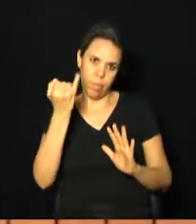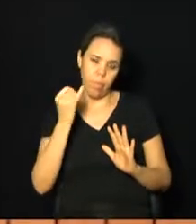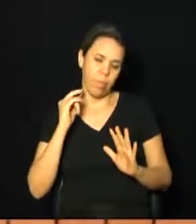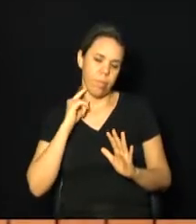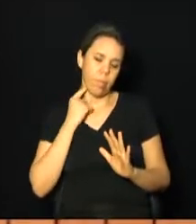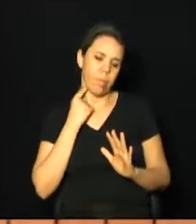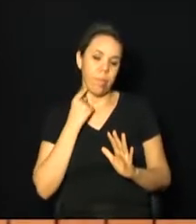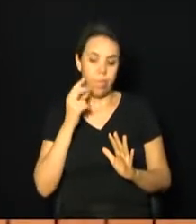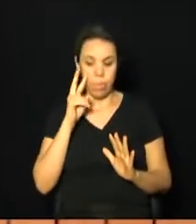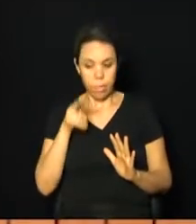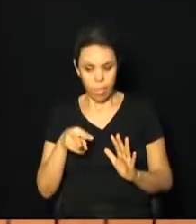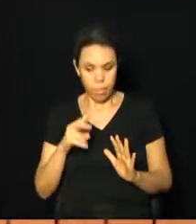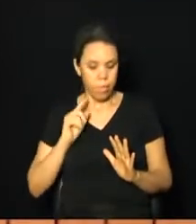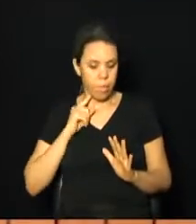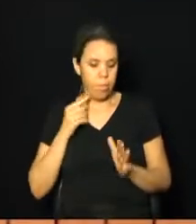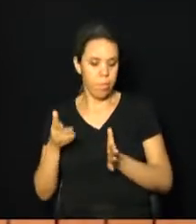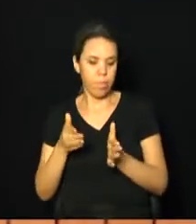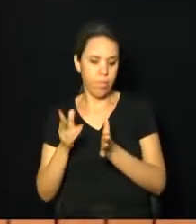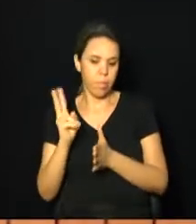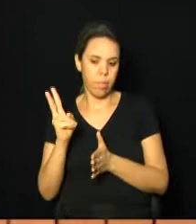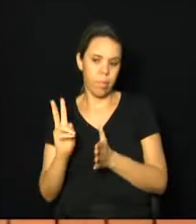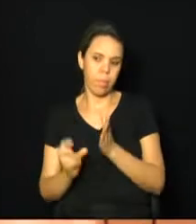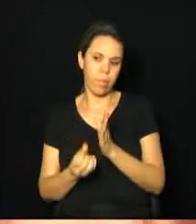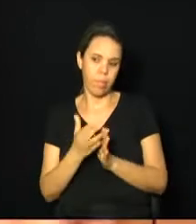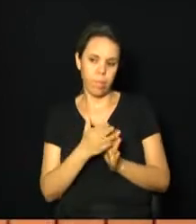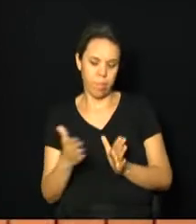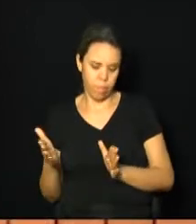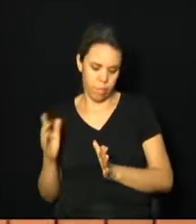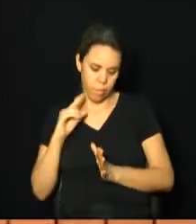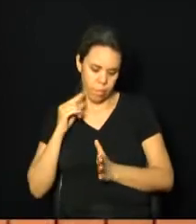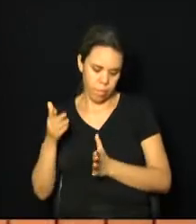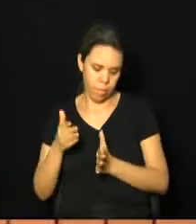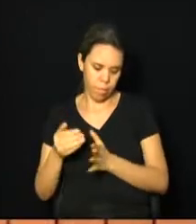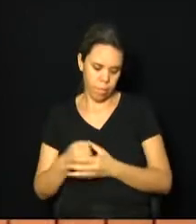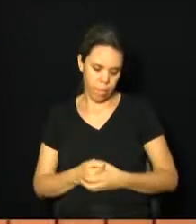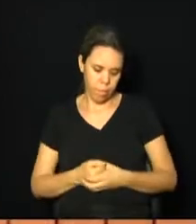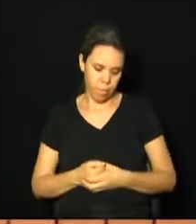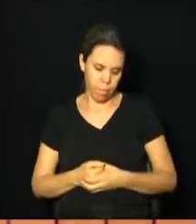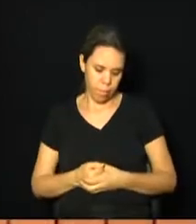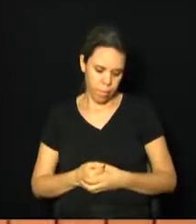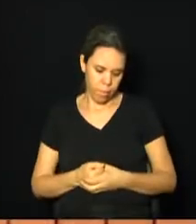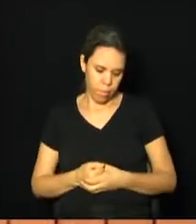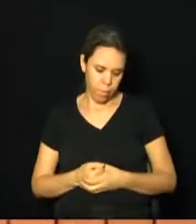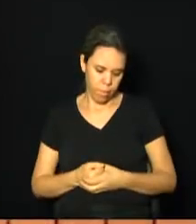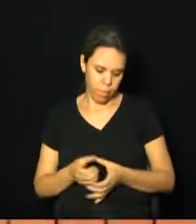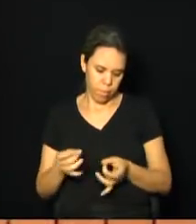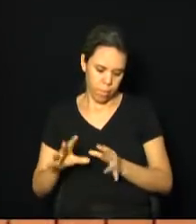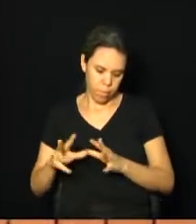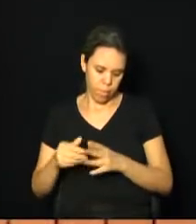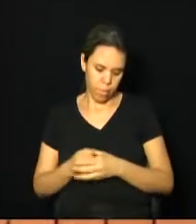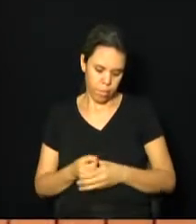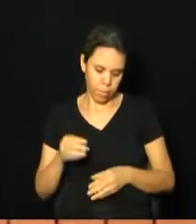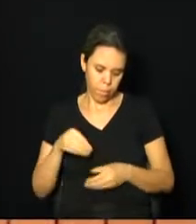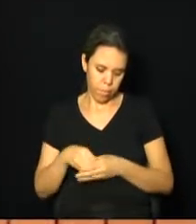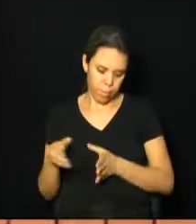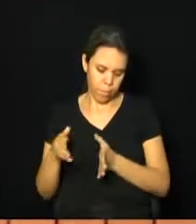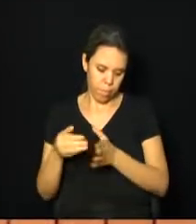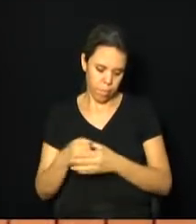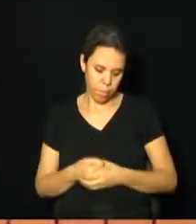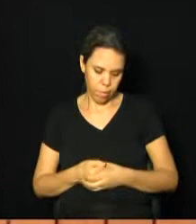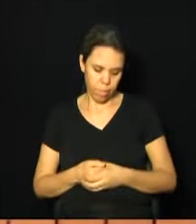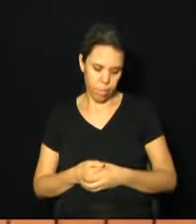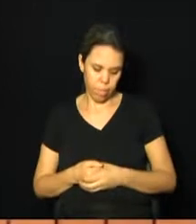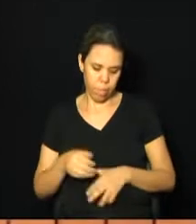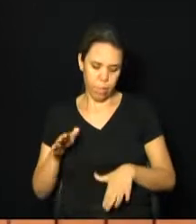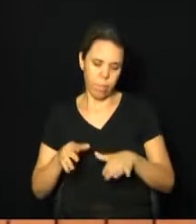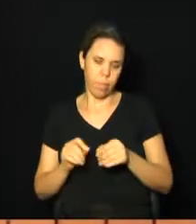beirada da estrada é recorrente, beira de rio, jogam de tudo dentro dos rios, né? Às